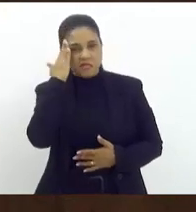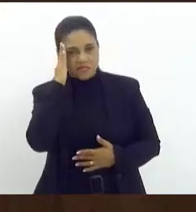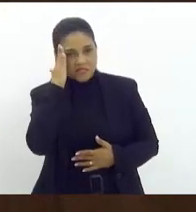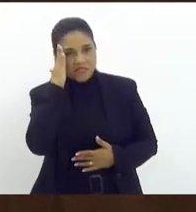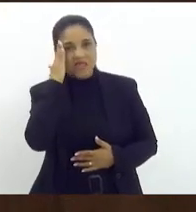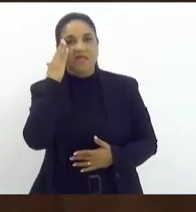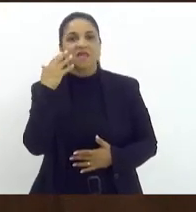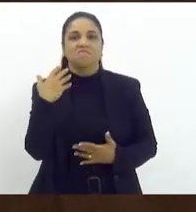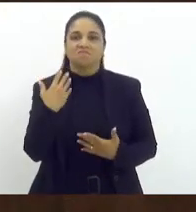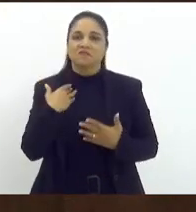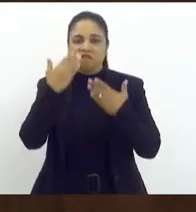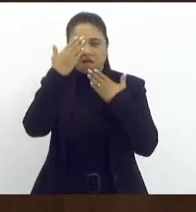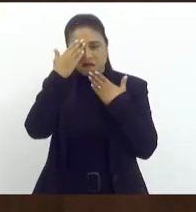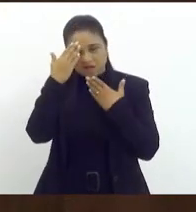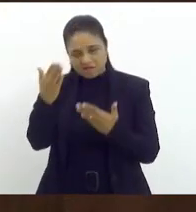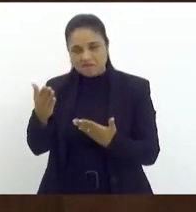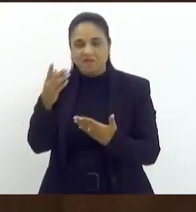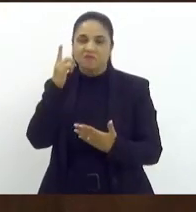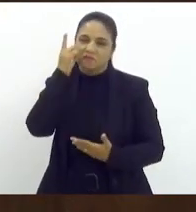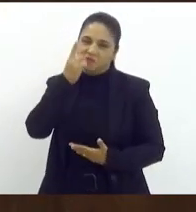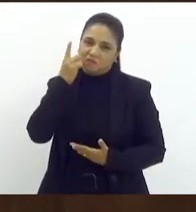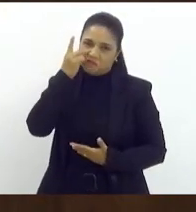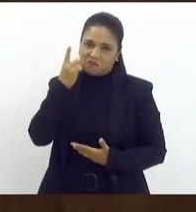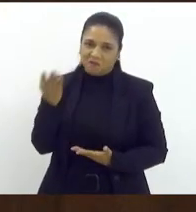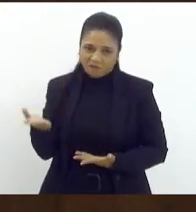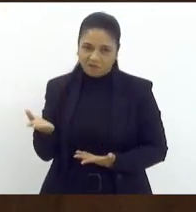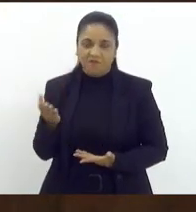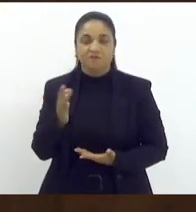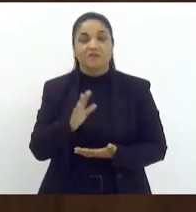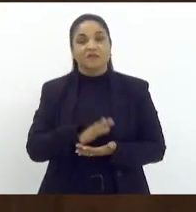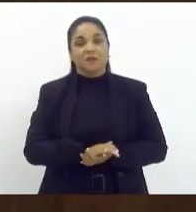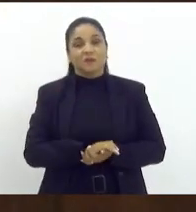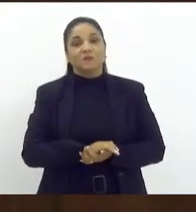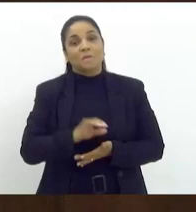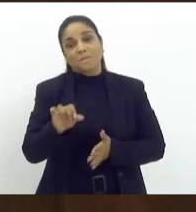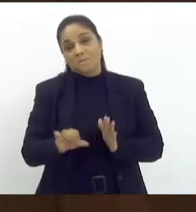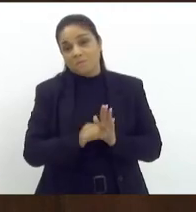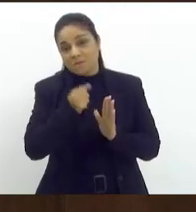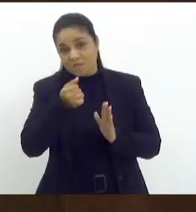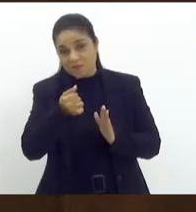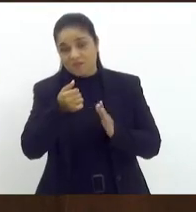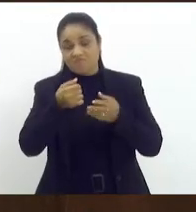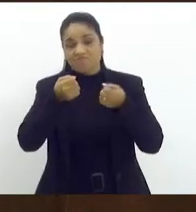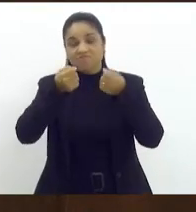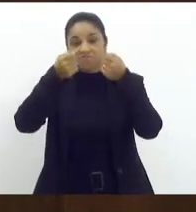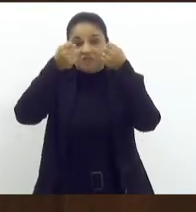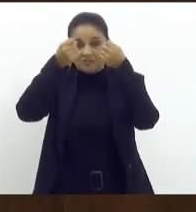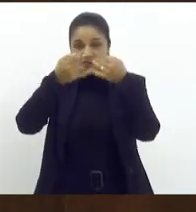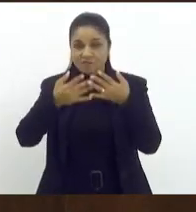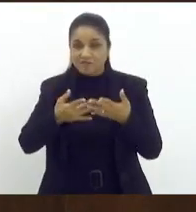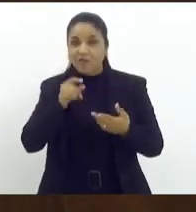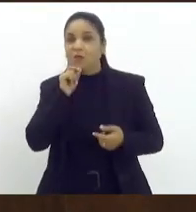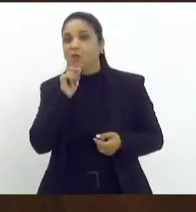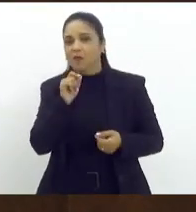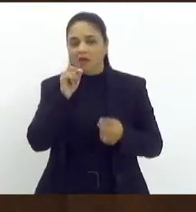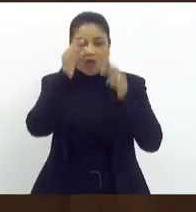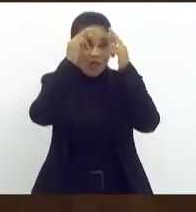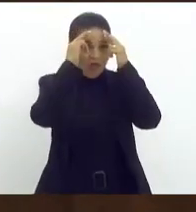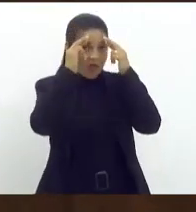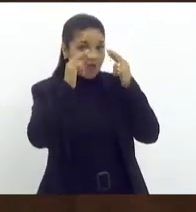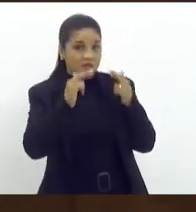o Nobre Deputado primeiro falar dessa classe que é uma classe que merece respeito de todos os demais